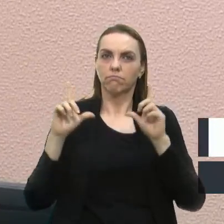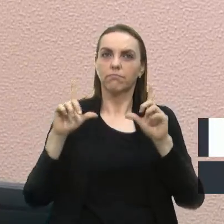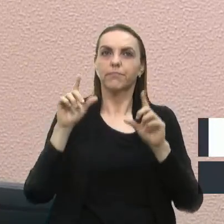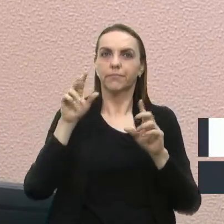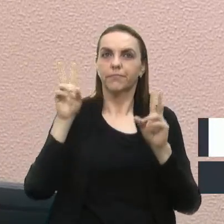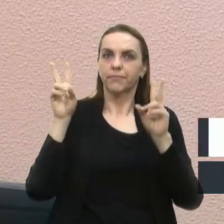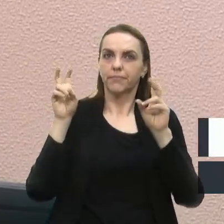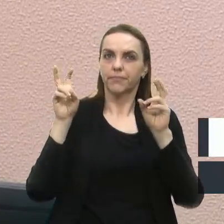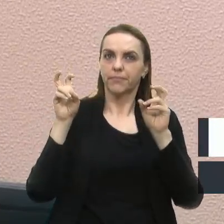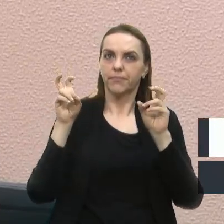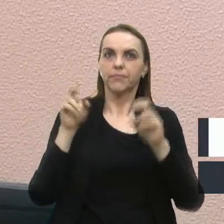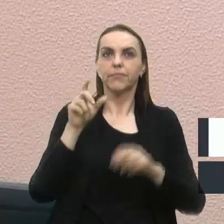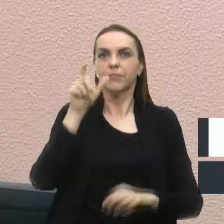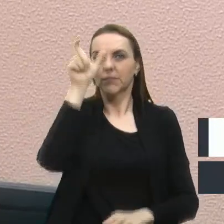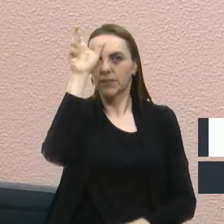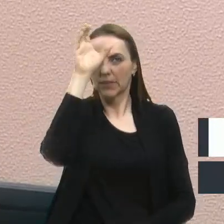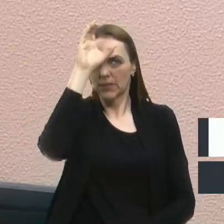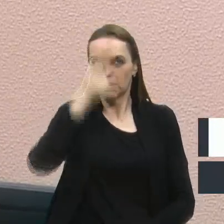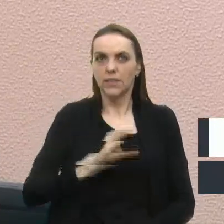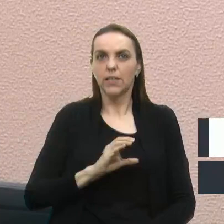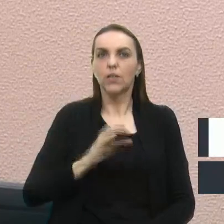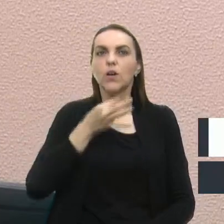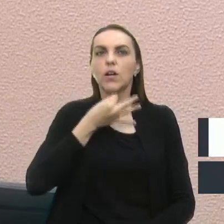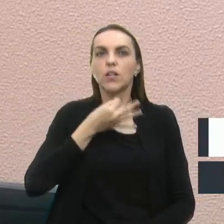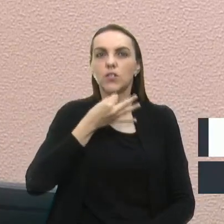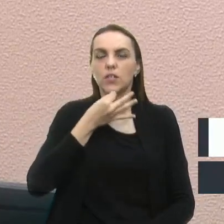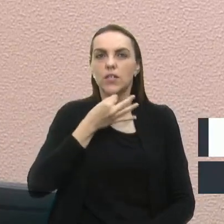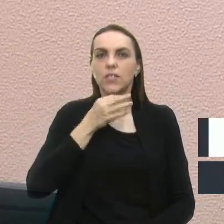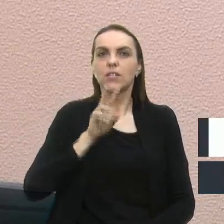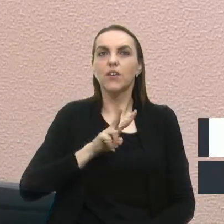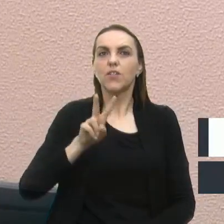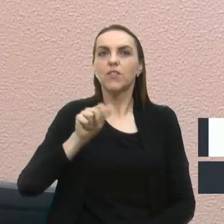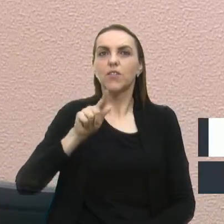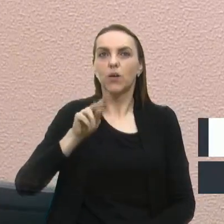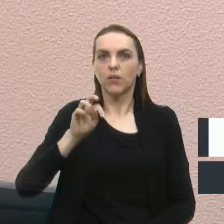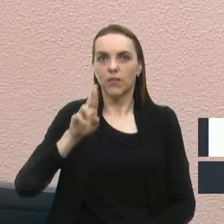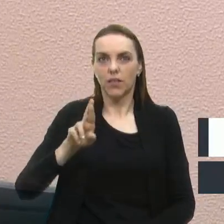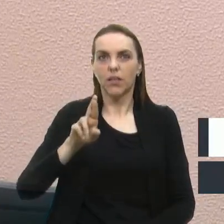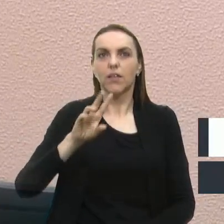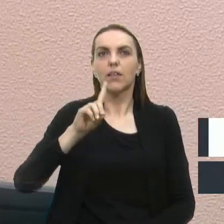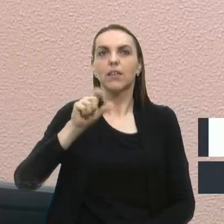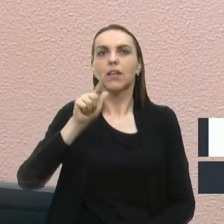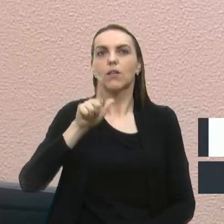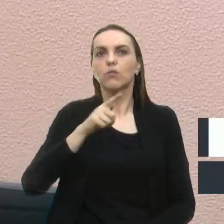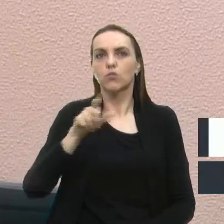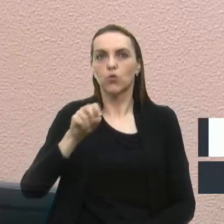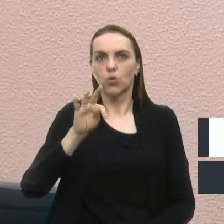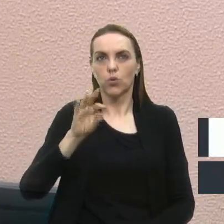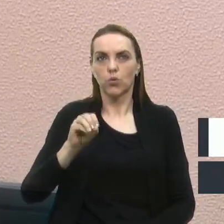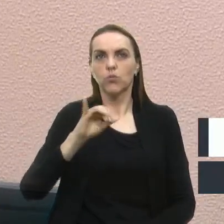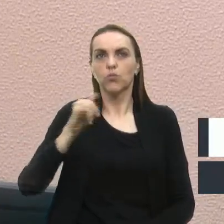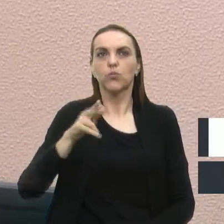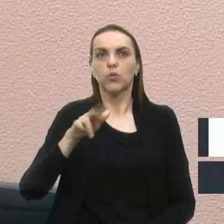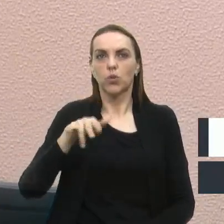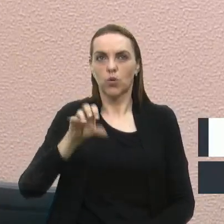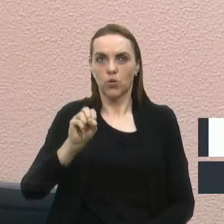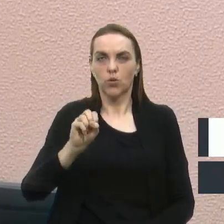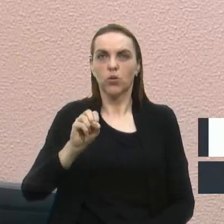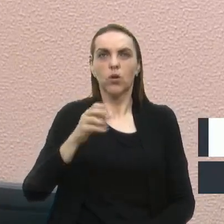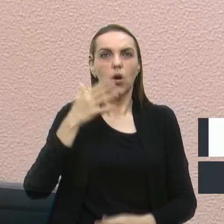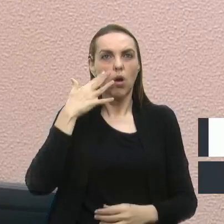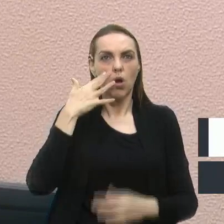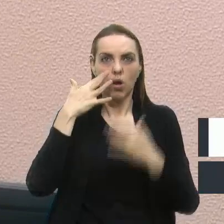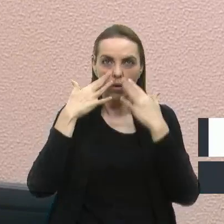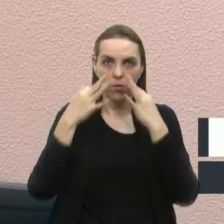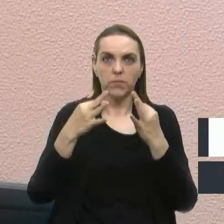caxiense ao seu Walter Humberto Dalzotto Júnior. Os vereadores que o presidente subscreve, observadas essas normas regimentais, propõem o